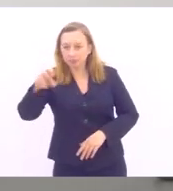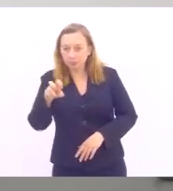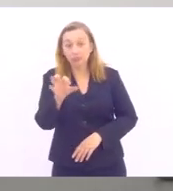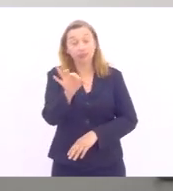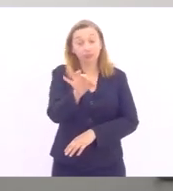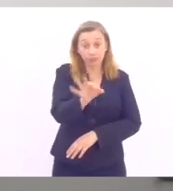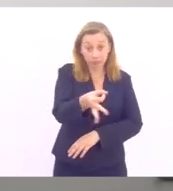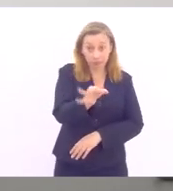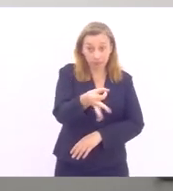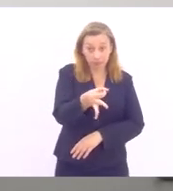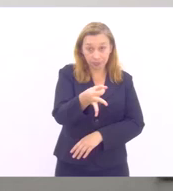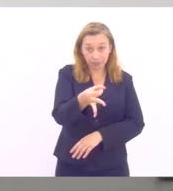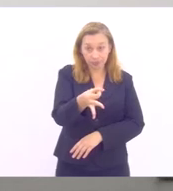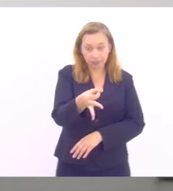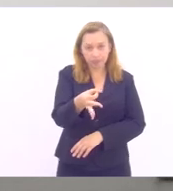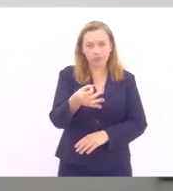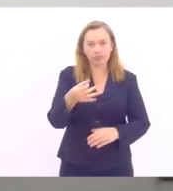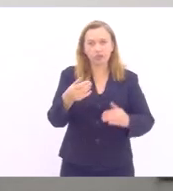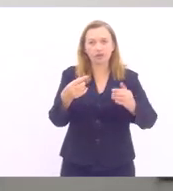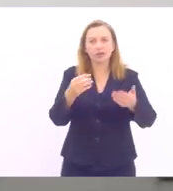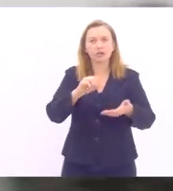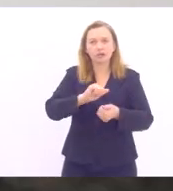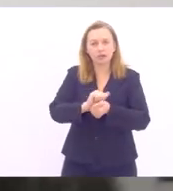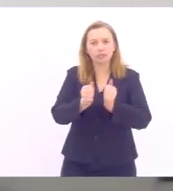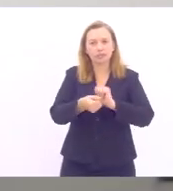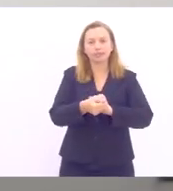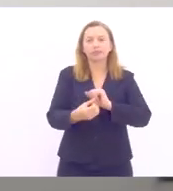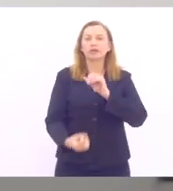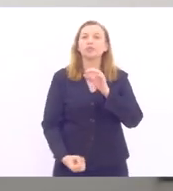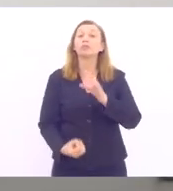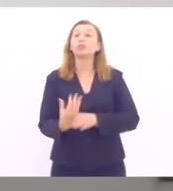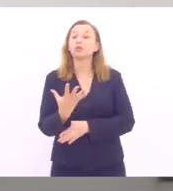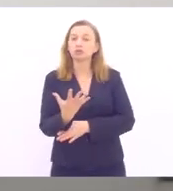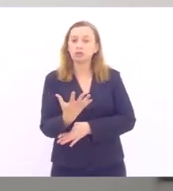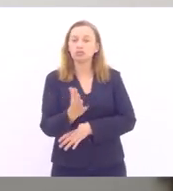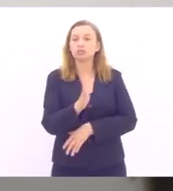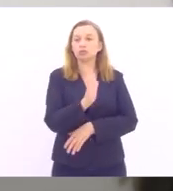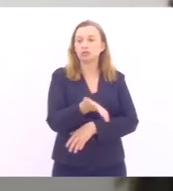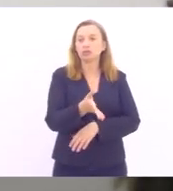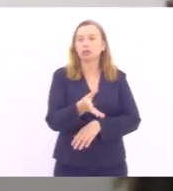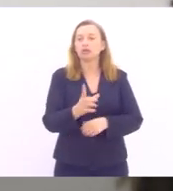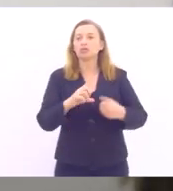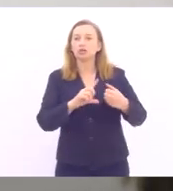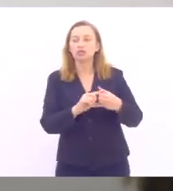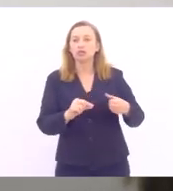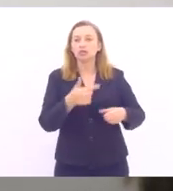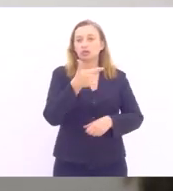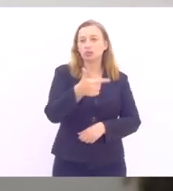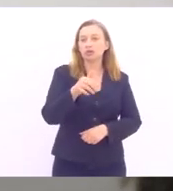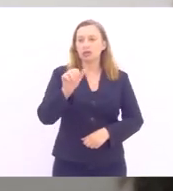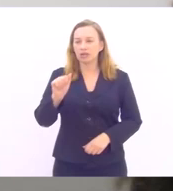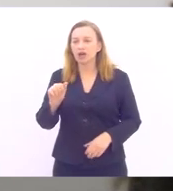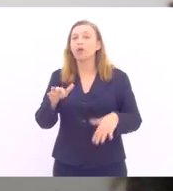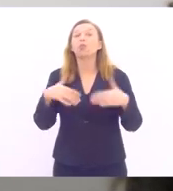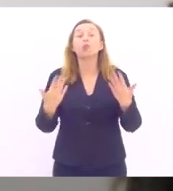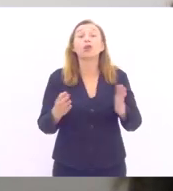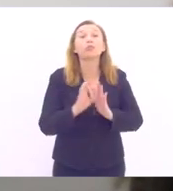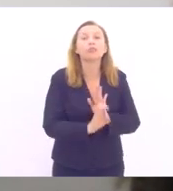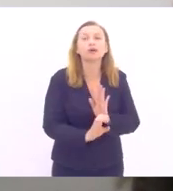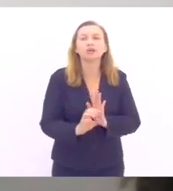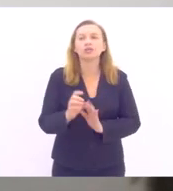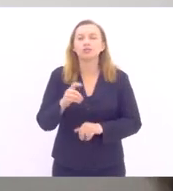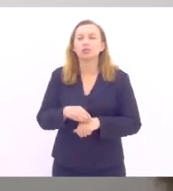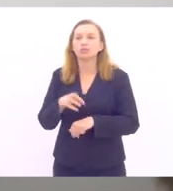fato, encontra-se adequado. Ele reproduz o que diz o artigo 2A. Qual é que é a emenda, doutor Marcos?